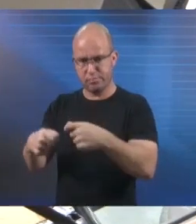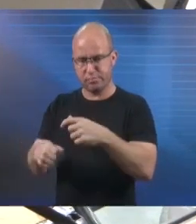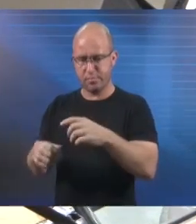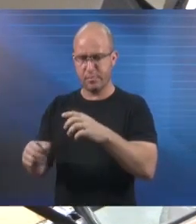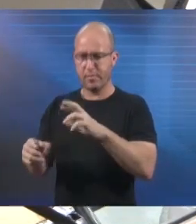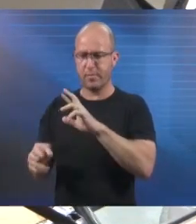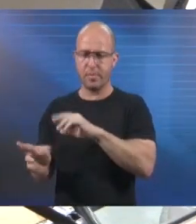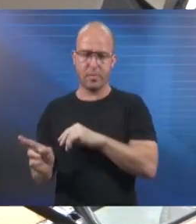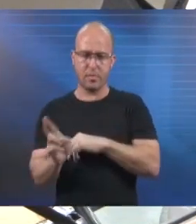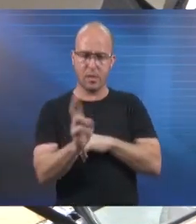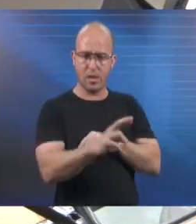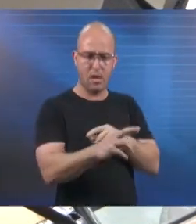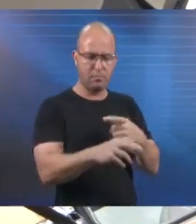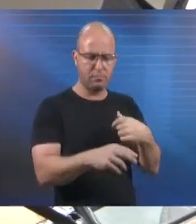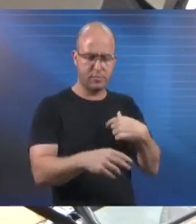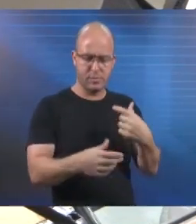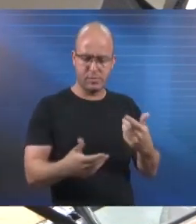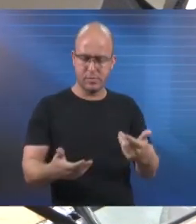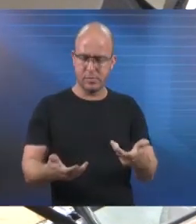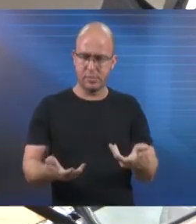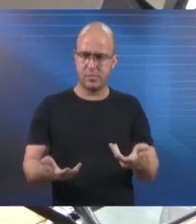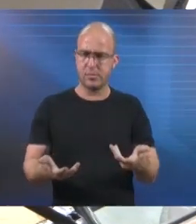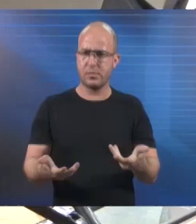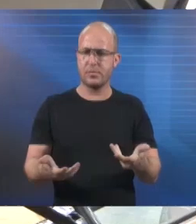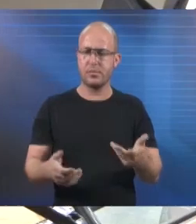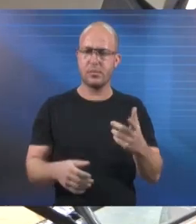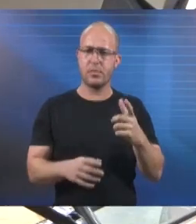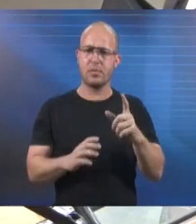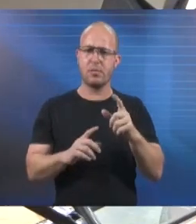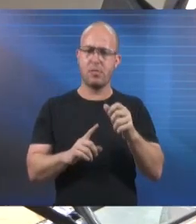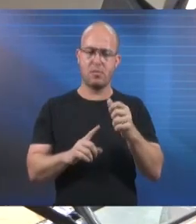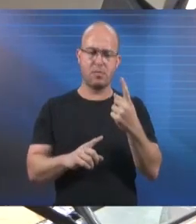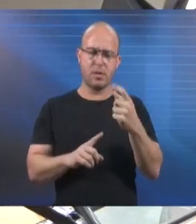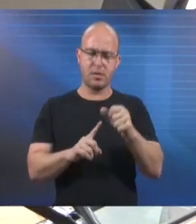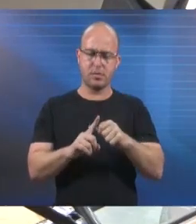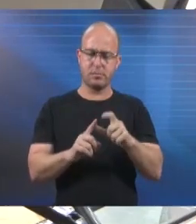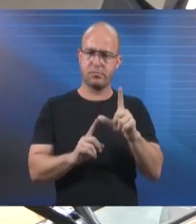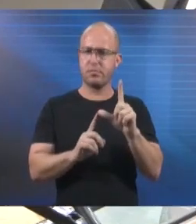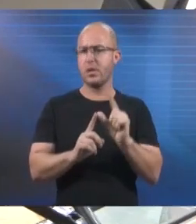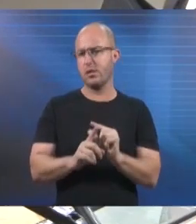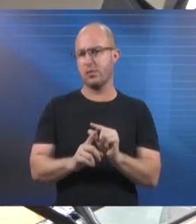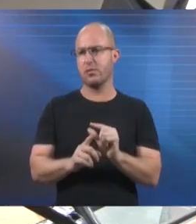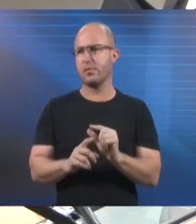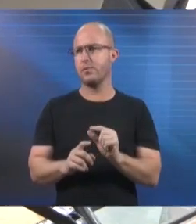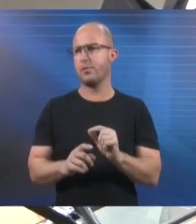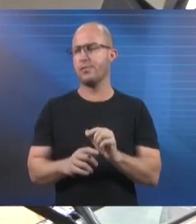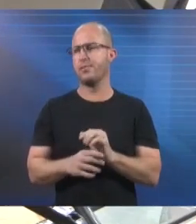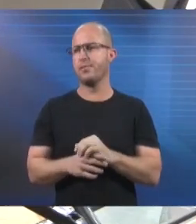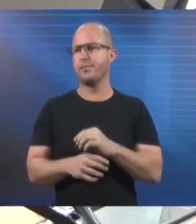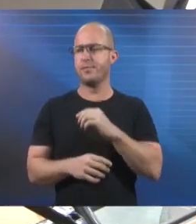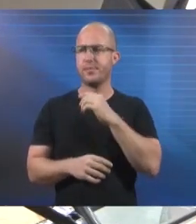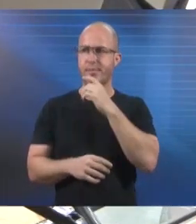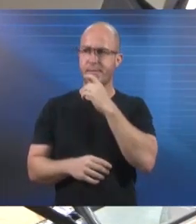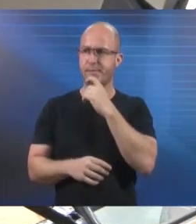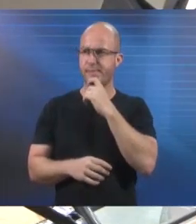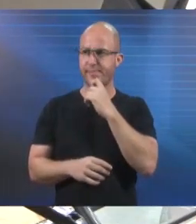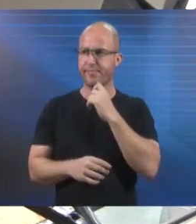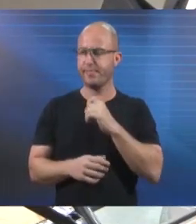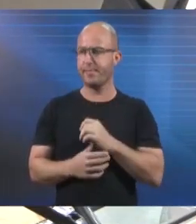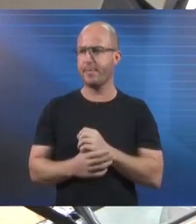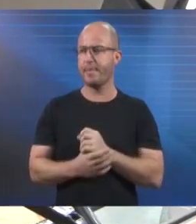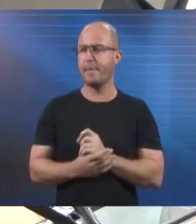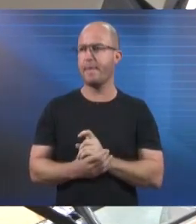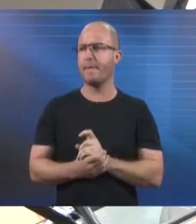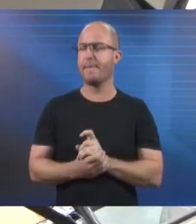ao idema E só veio responder há menos de um mês há menos de um mês e